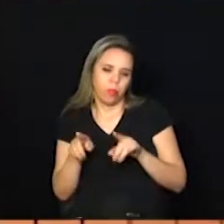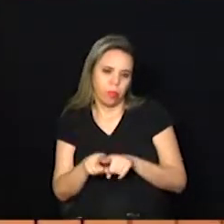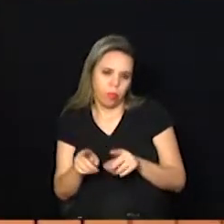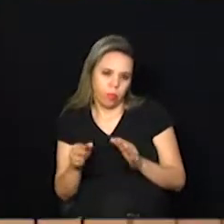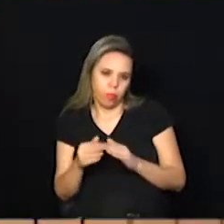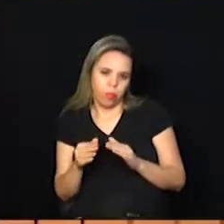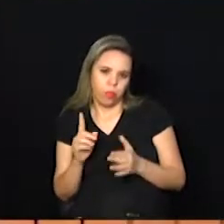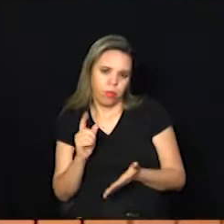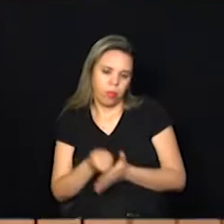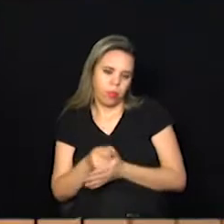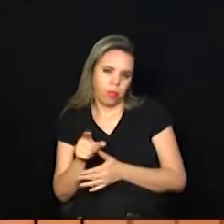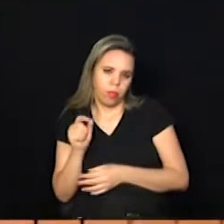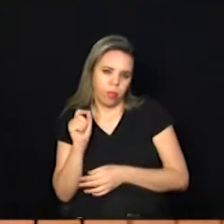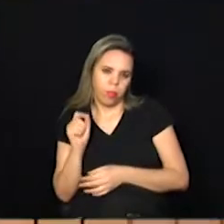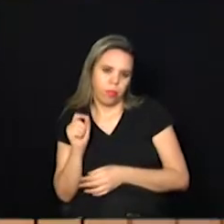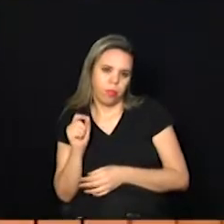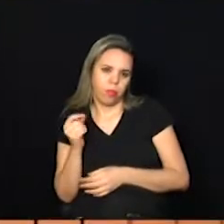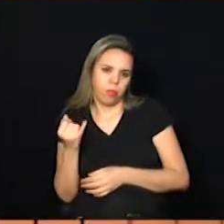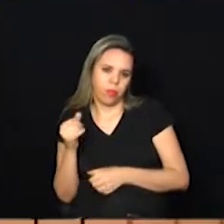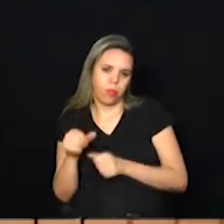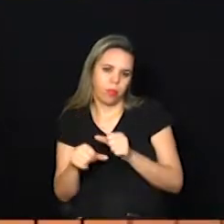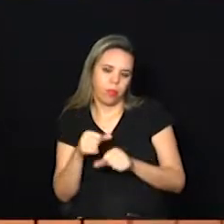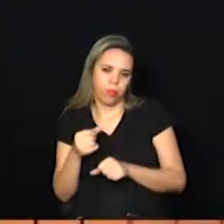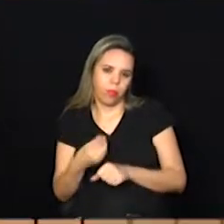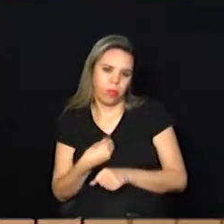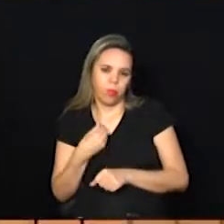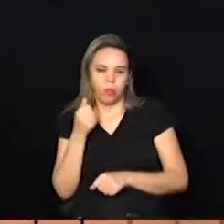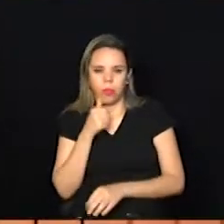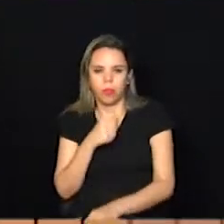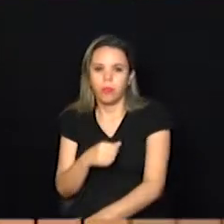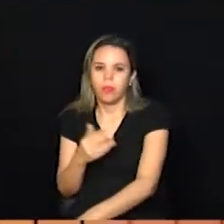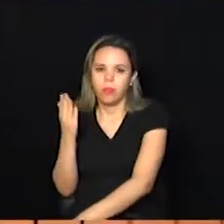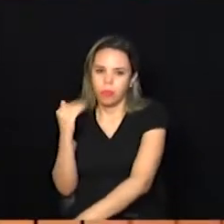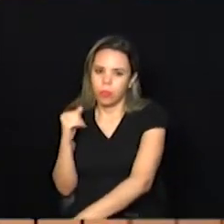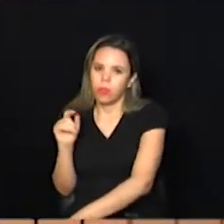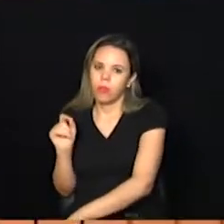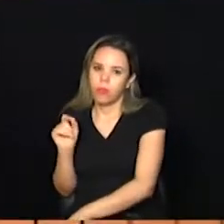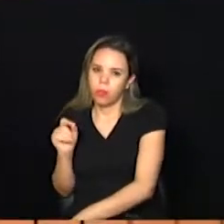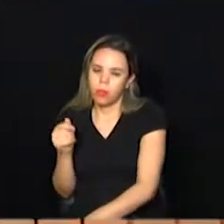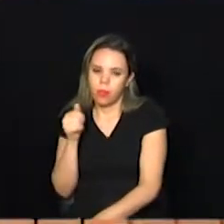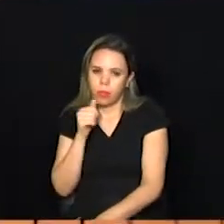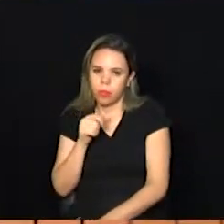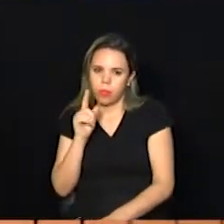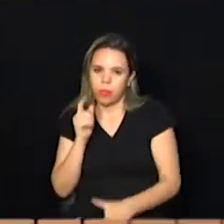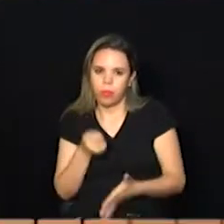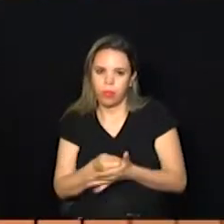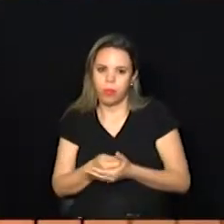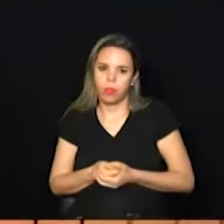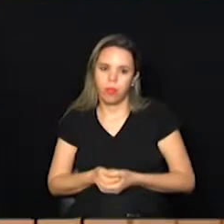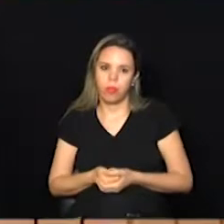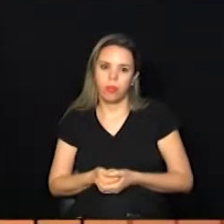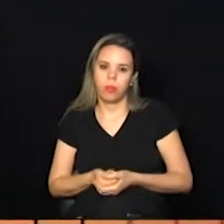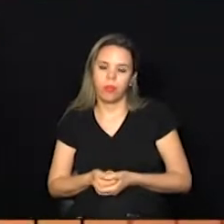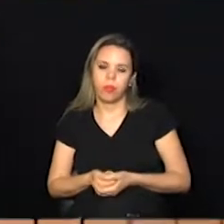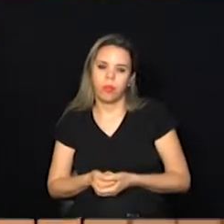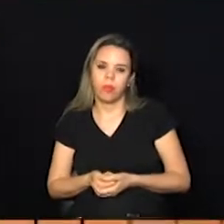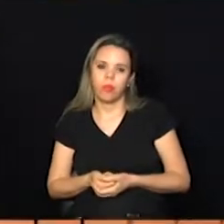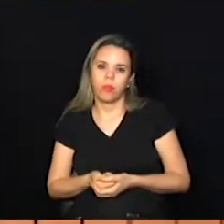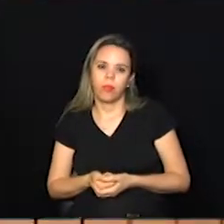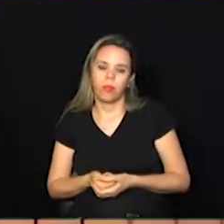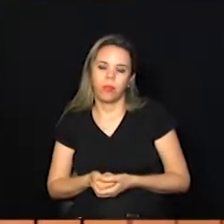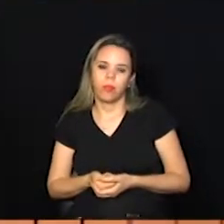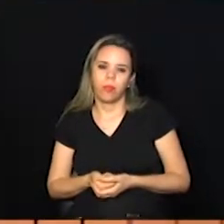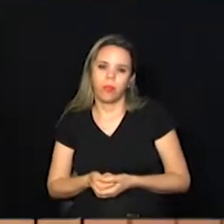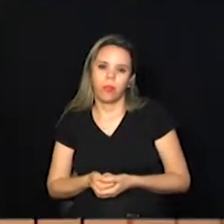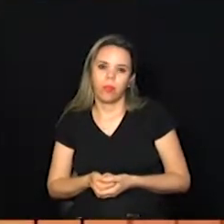uma decisão que impacta a vida da mulher. Então, a gente sabe que, para uma mulher tomar essa decisão, ela